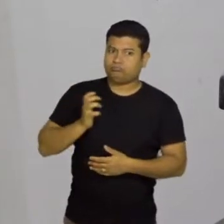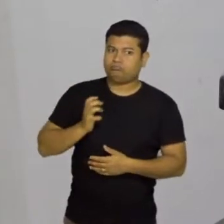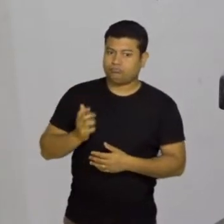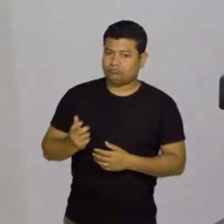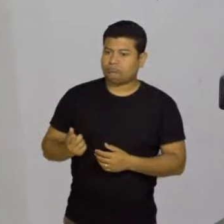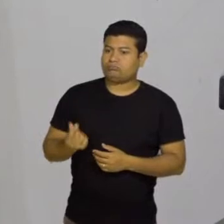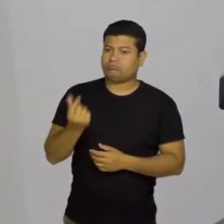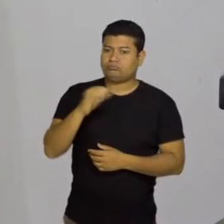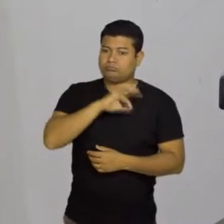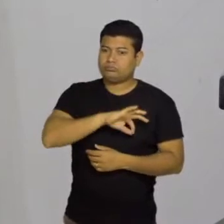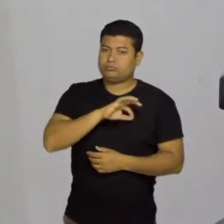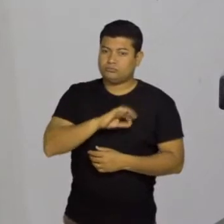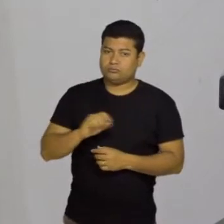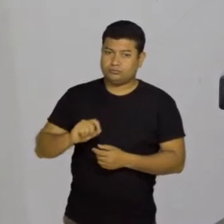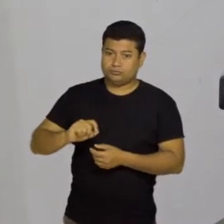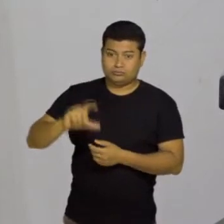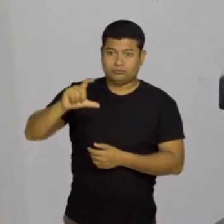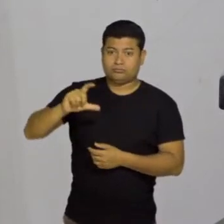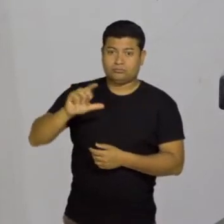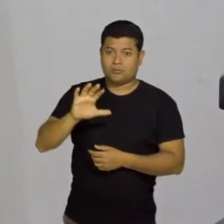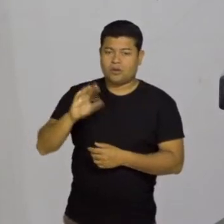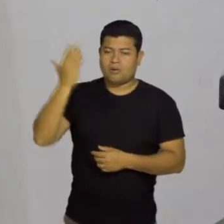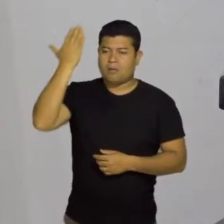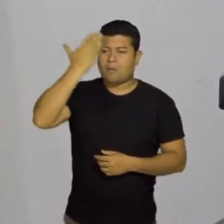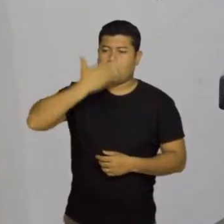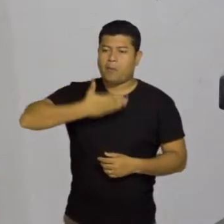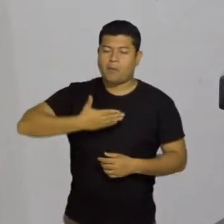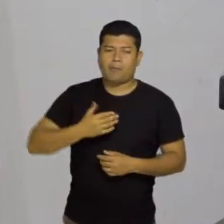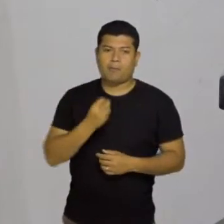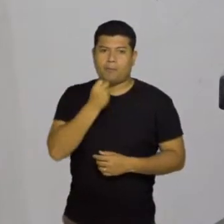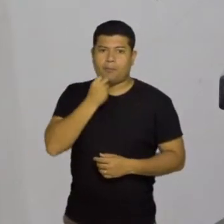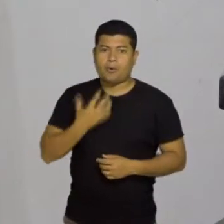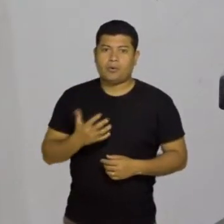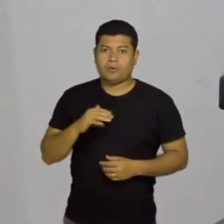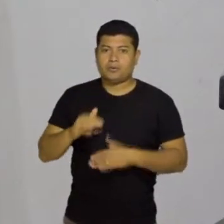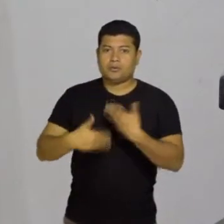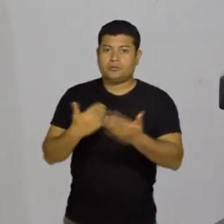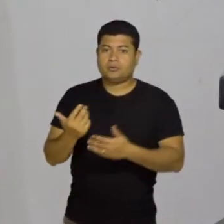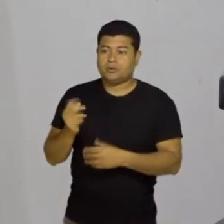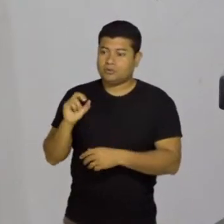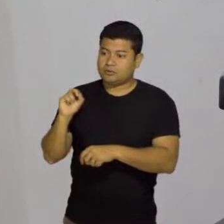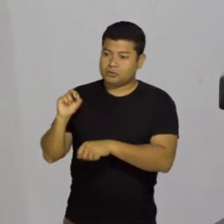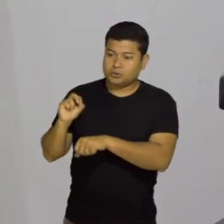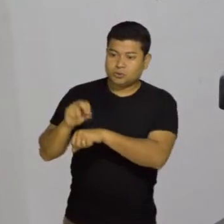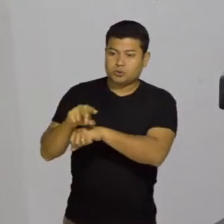As promessas são fantásticas. E depois que eles conseguem